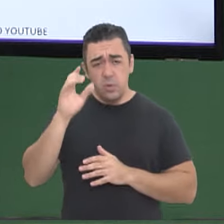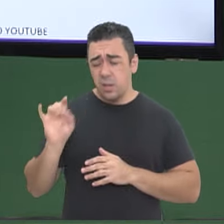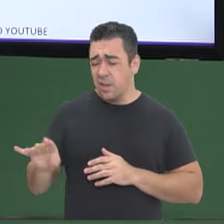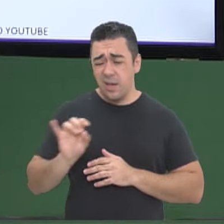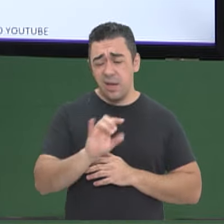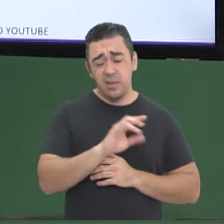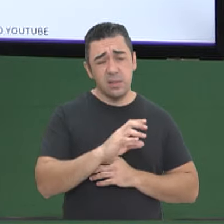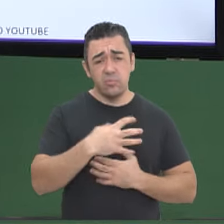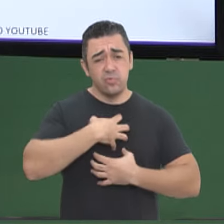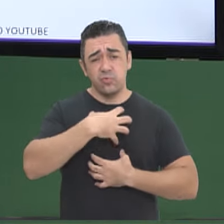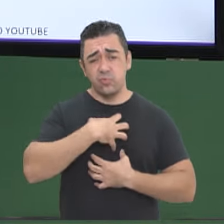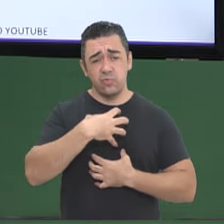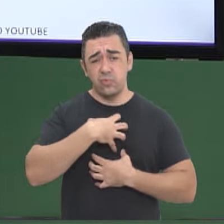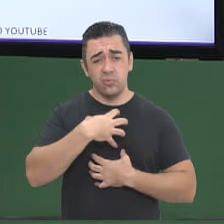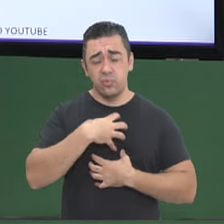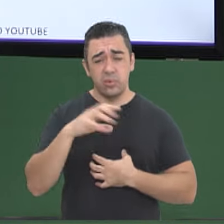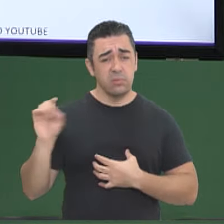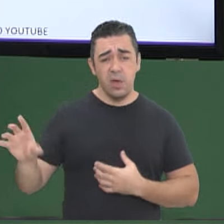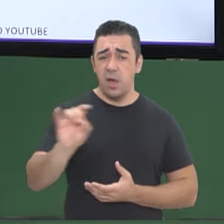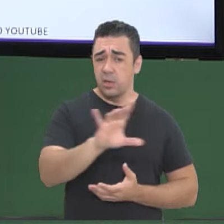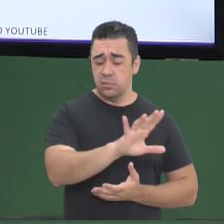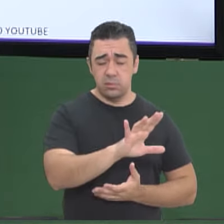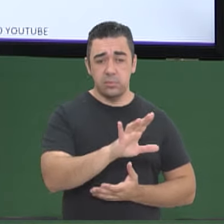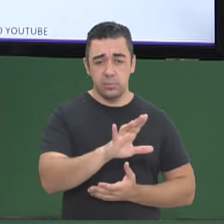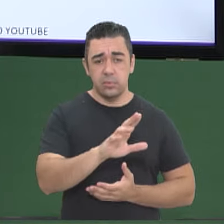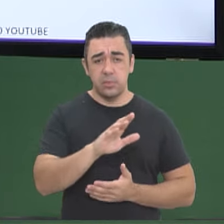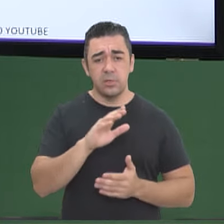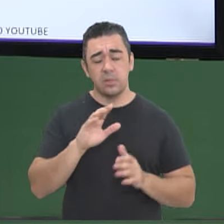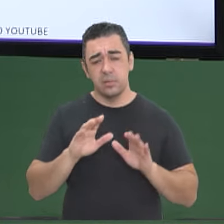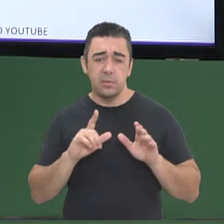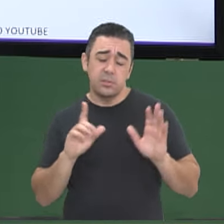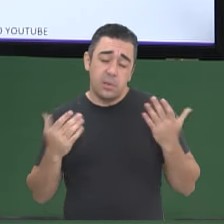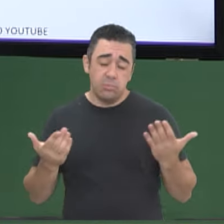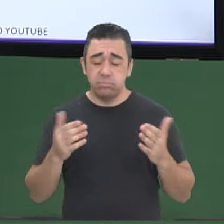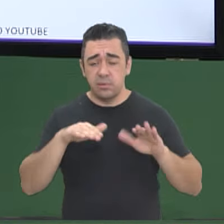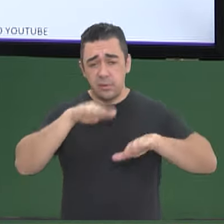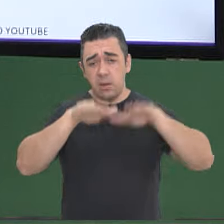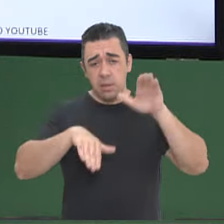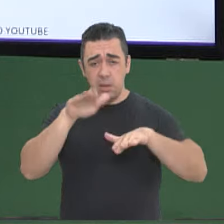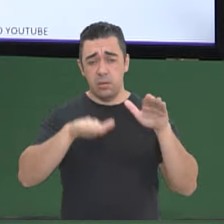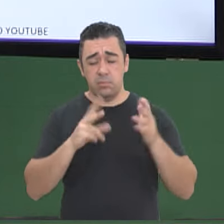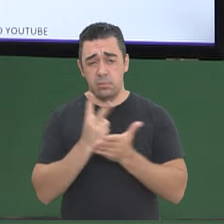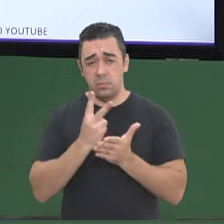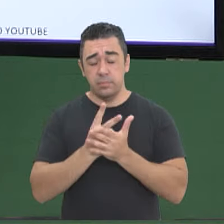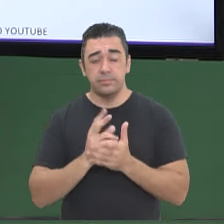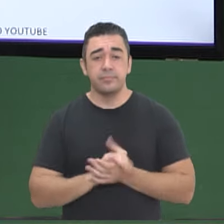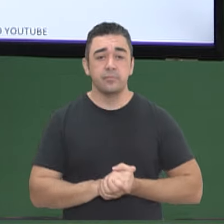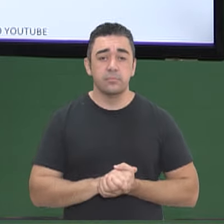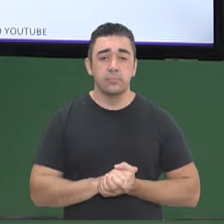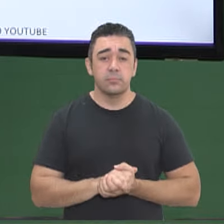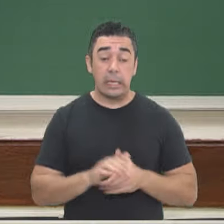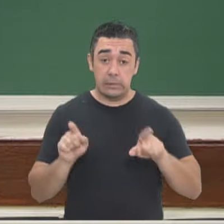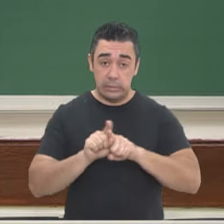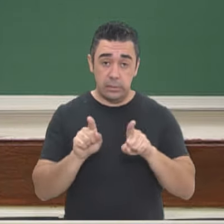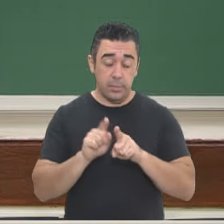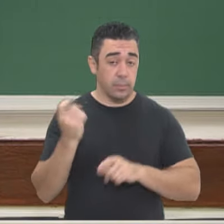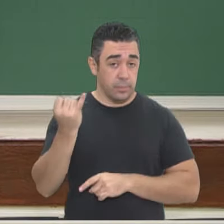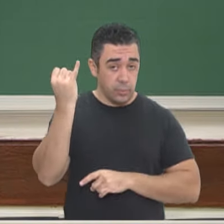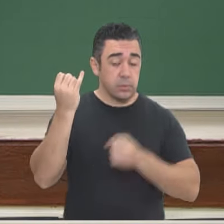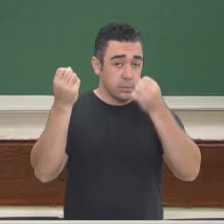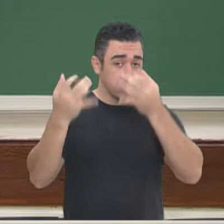empunhar, de pegar a raquete e já se desenvolve muito bem. Então é muito relativo, né? Também salientando que as